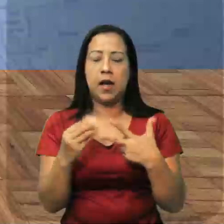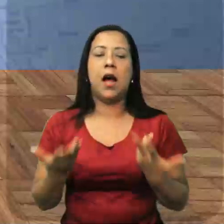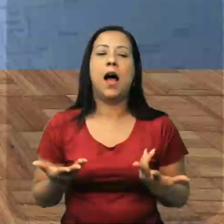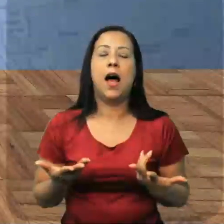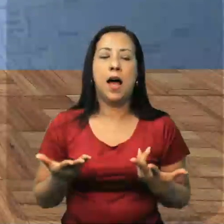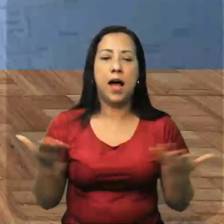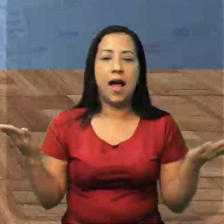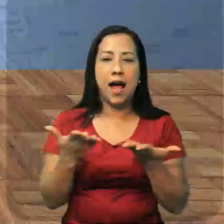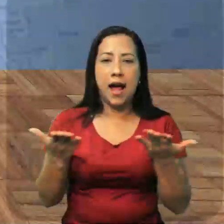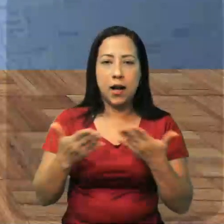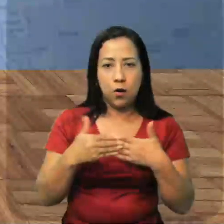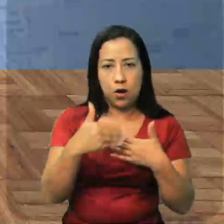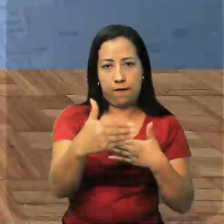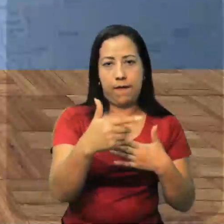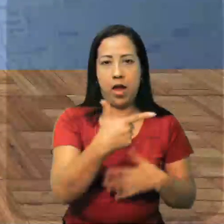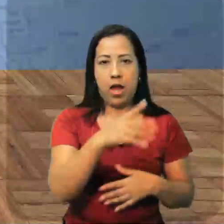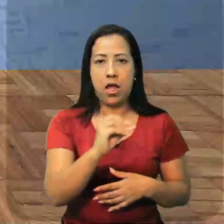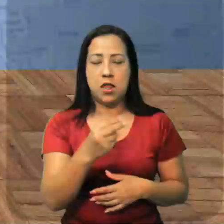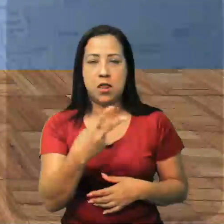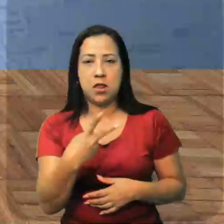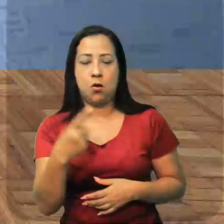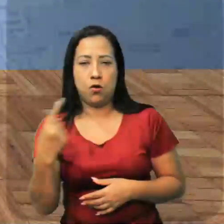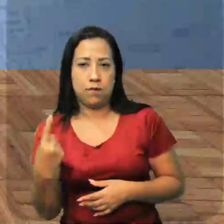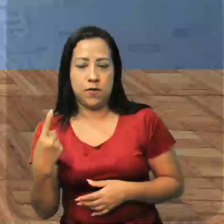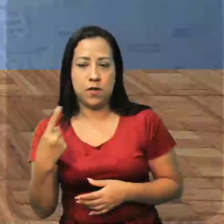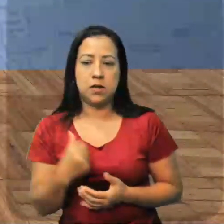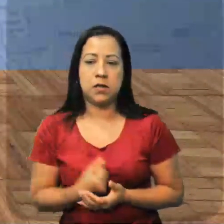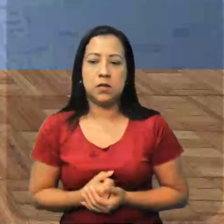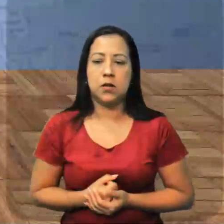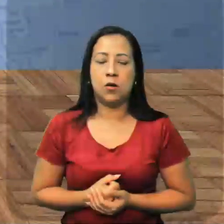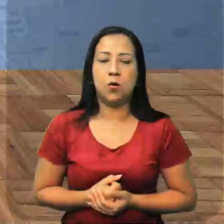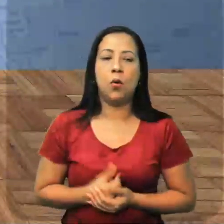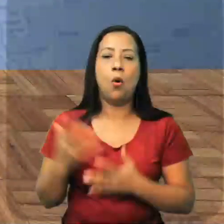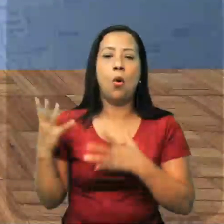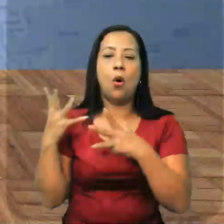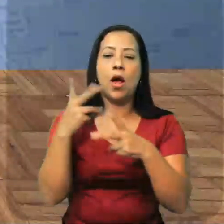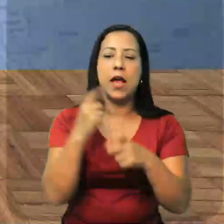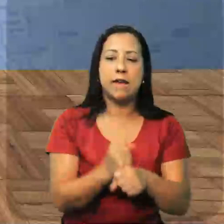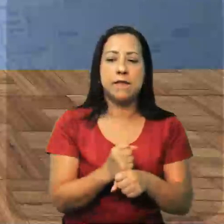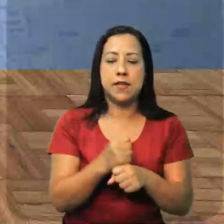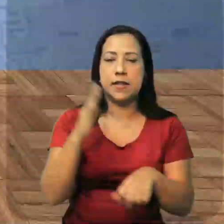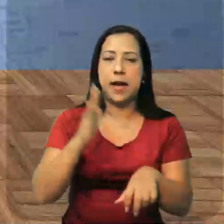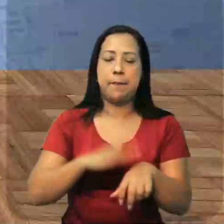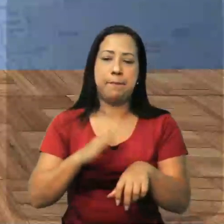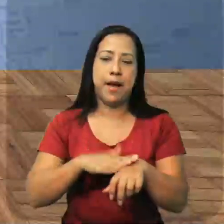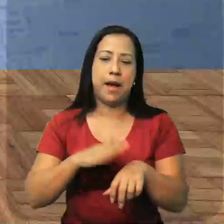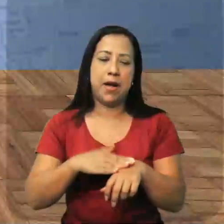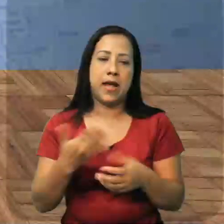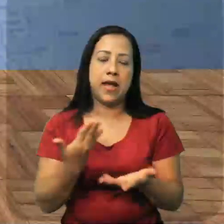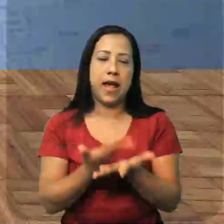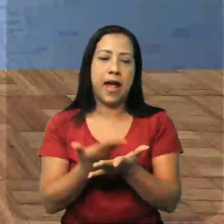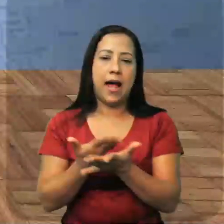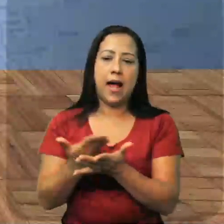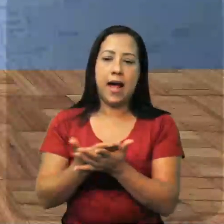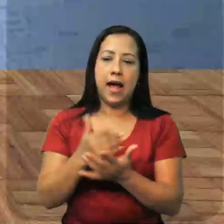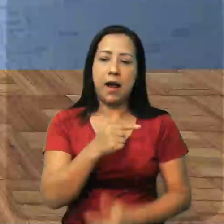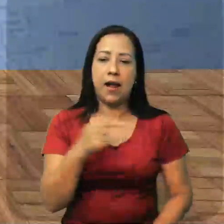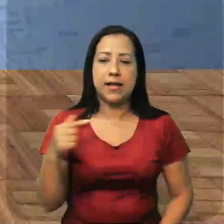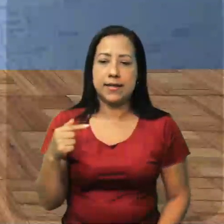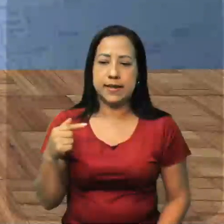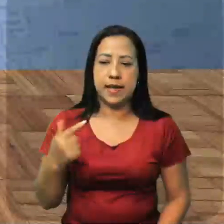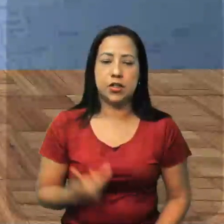Agora vai Enem 2021, no Revisa Mais, aula 7, no volume 3,